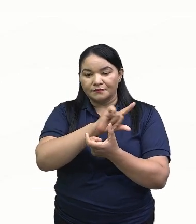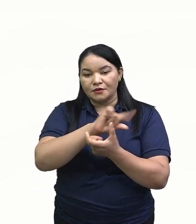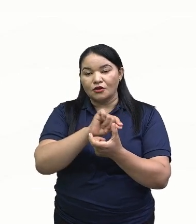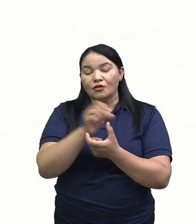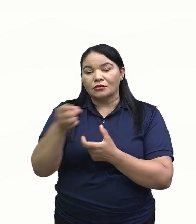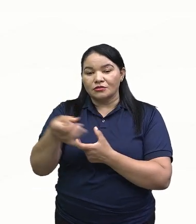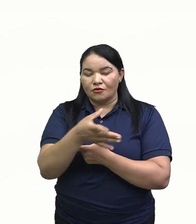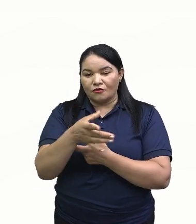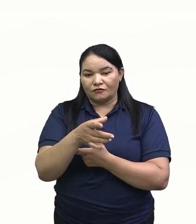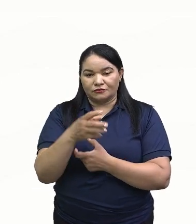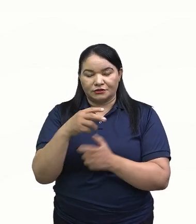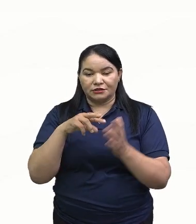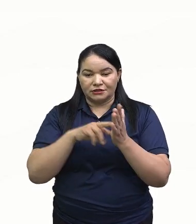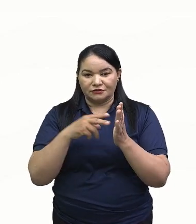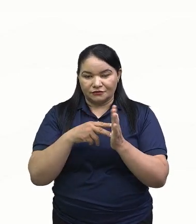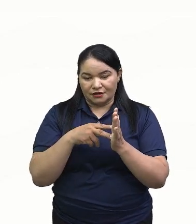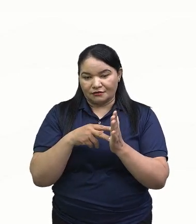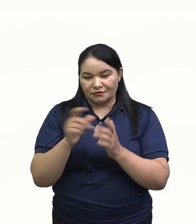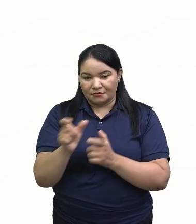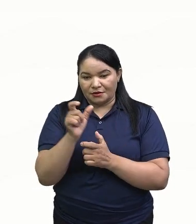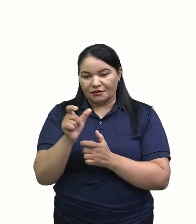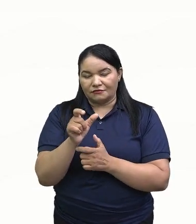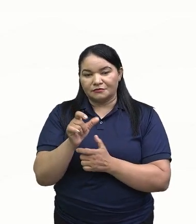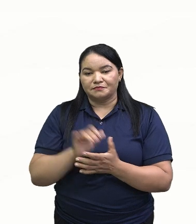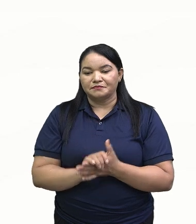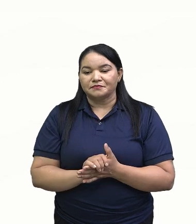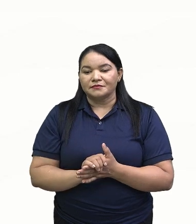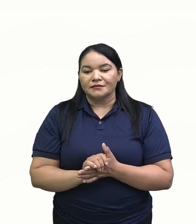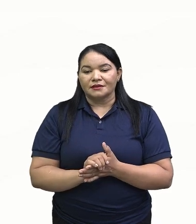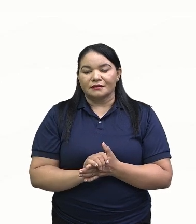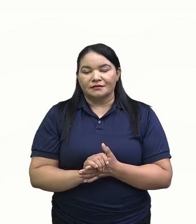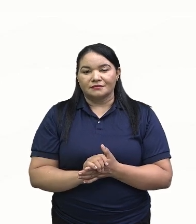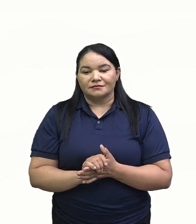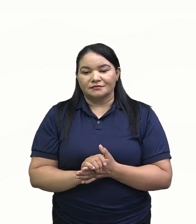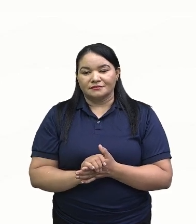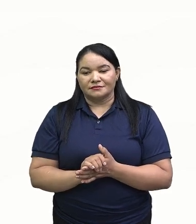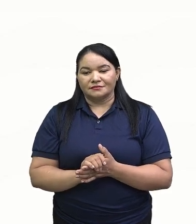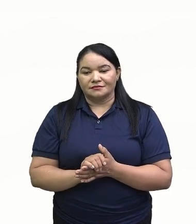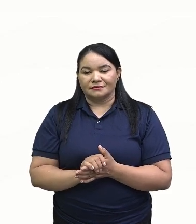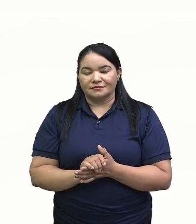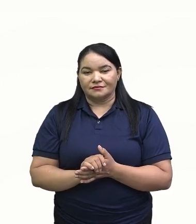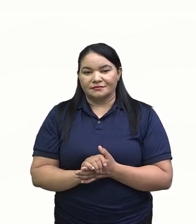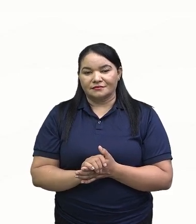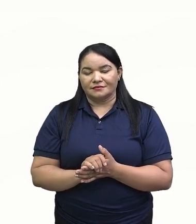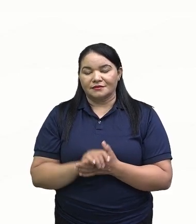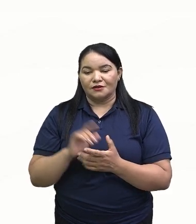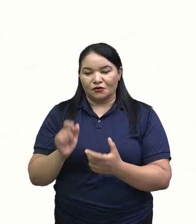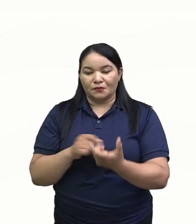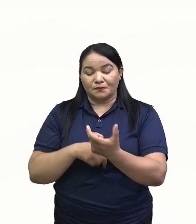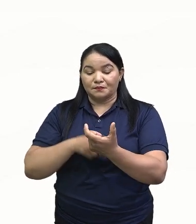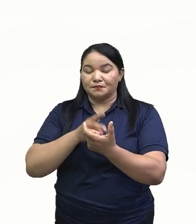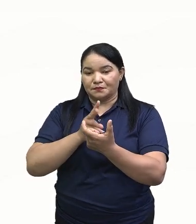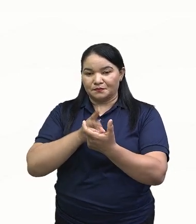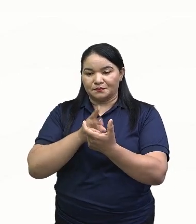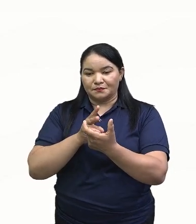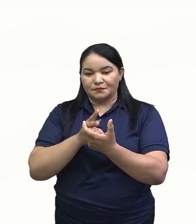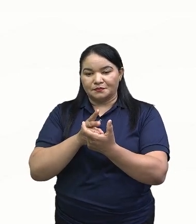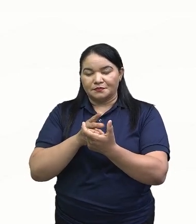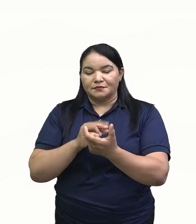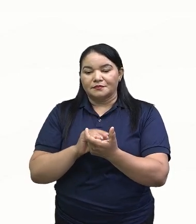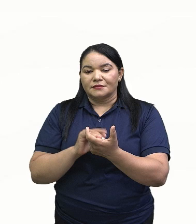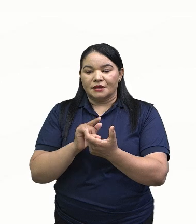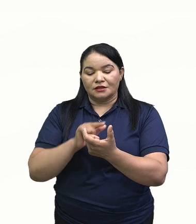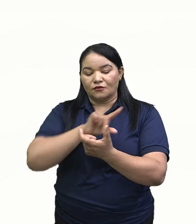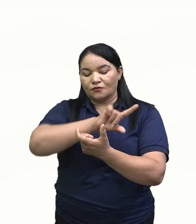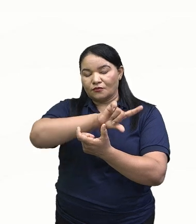significado para a palavra forma, que é o radical. Então, ele está fora